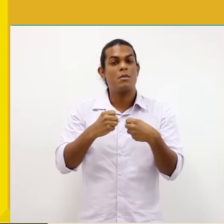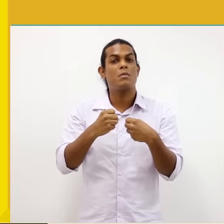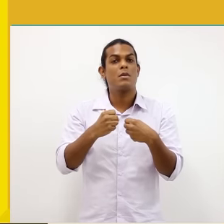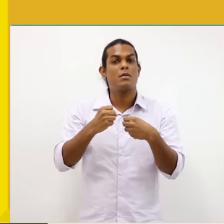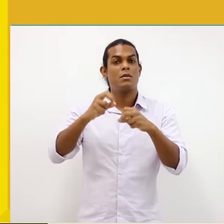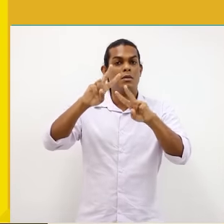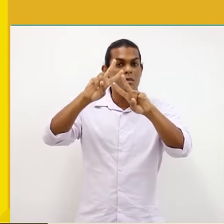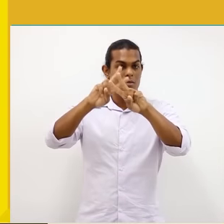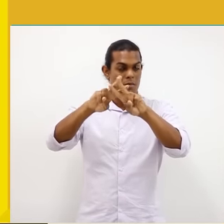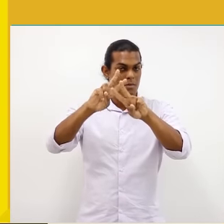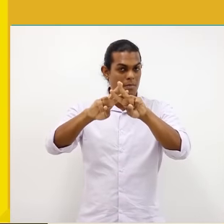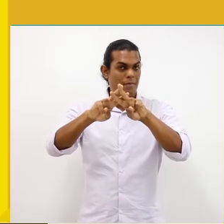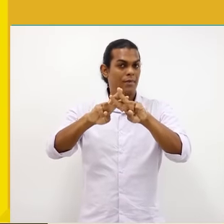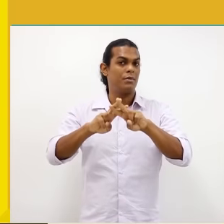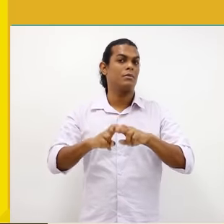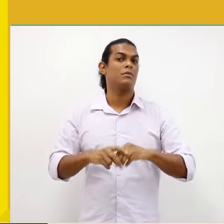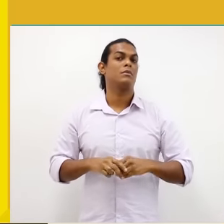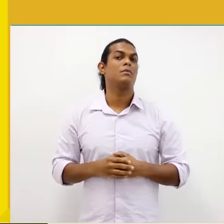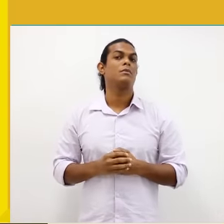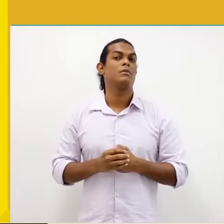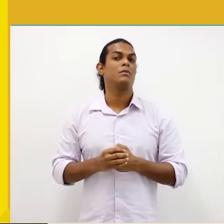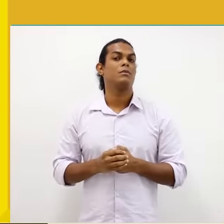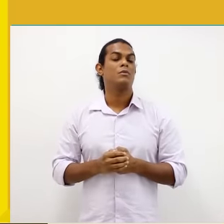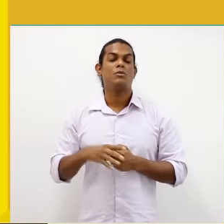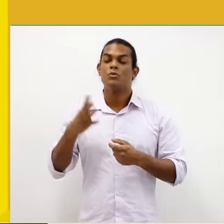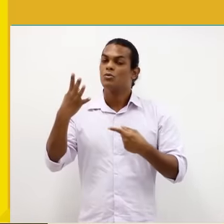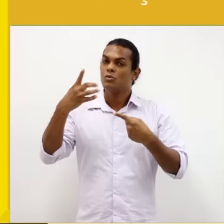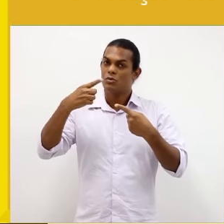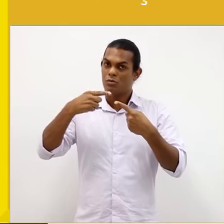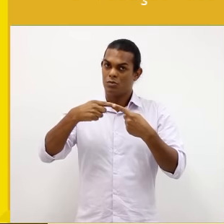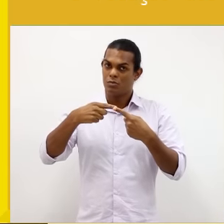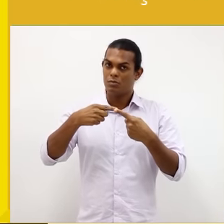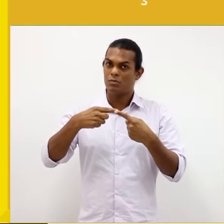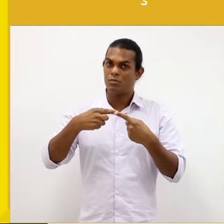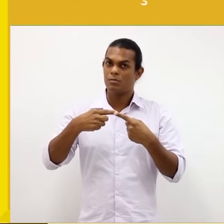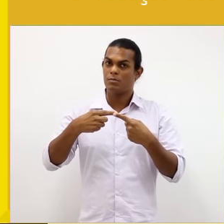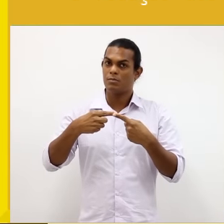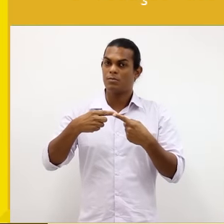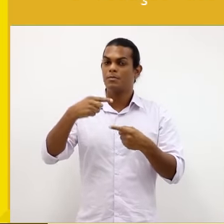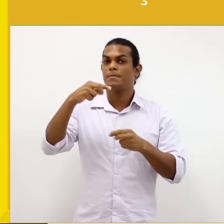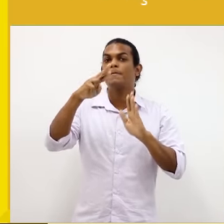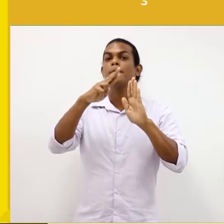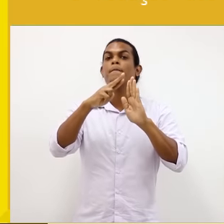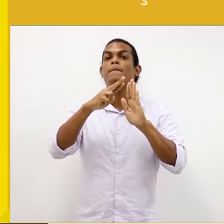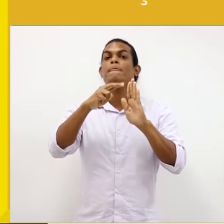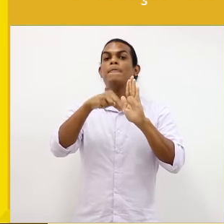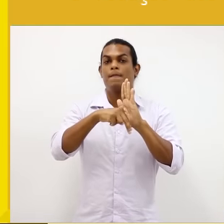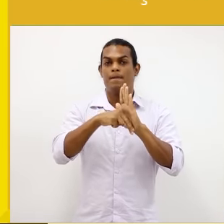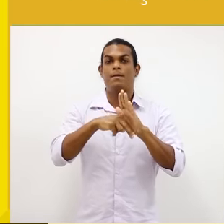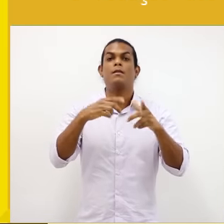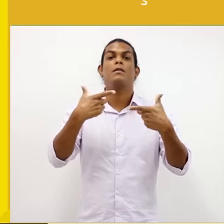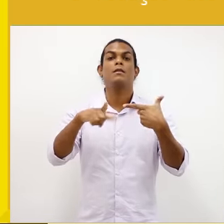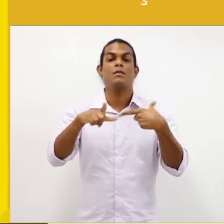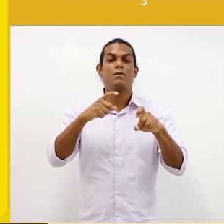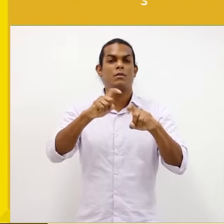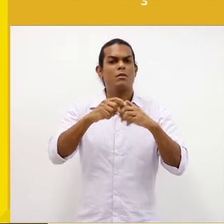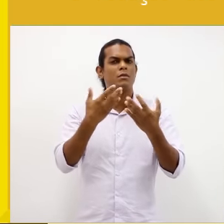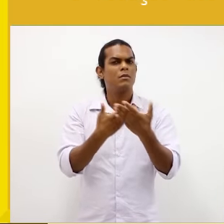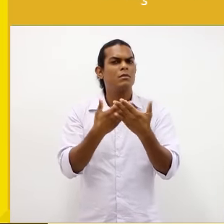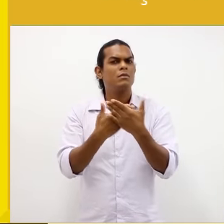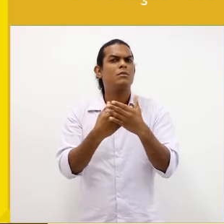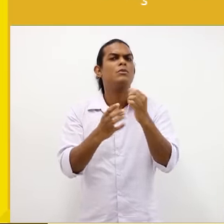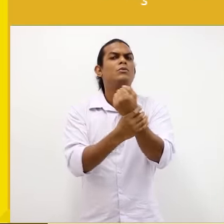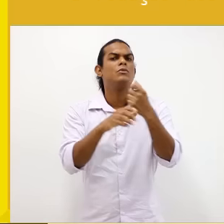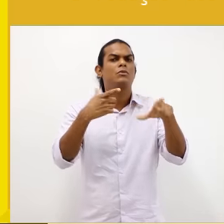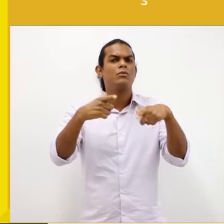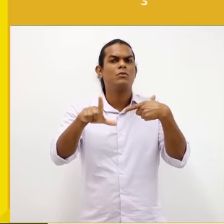multa. Tá? O não cumprimento das normas trabalhistas de medicina e segurança do trabalho, conforme